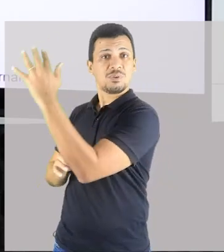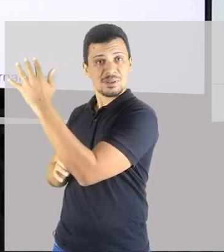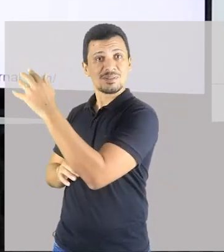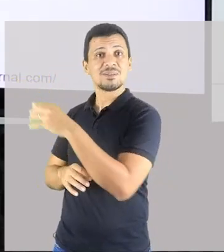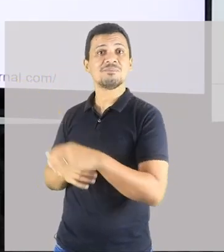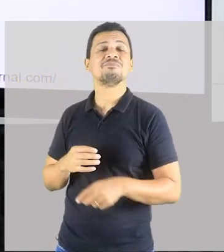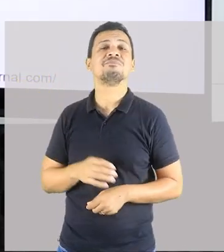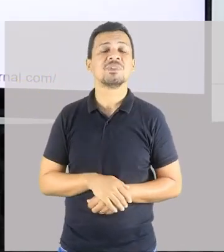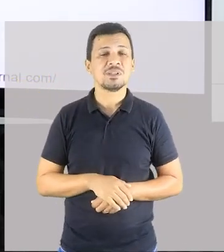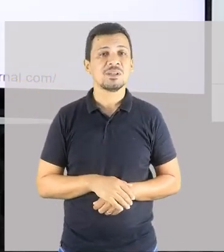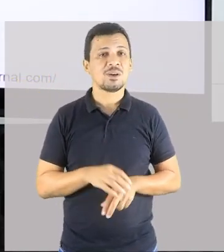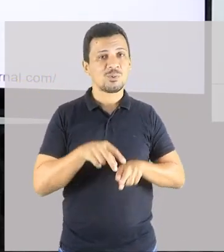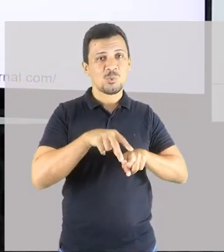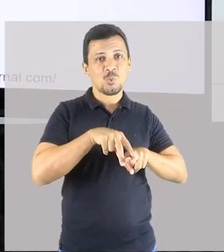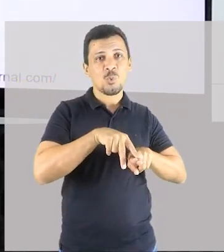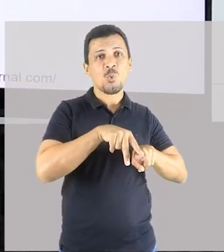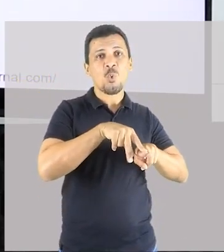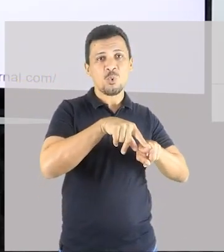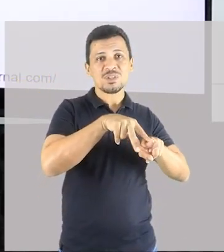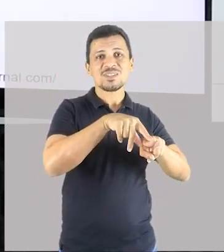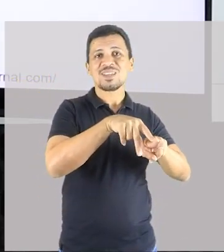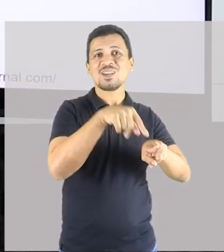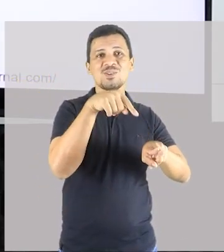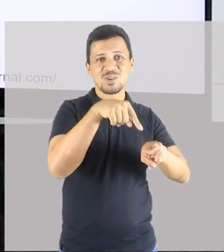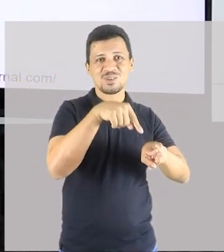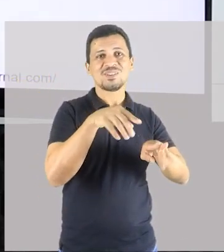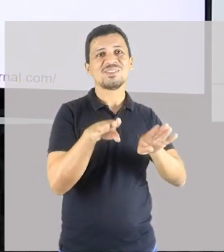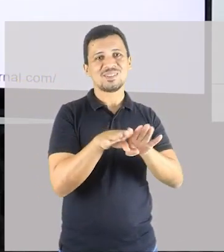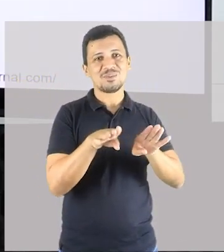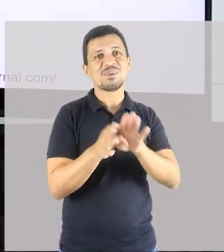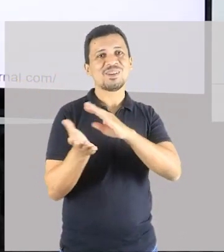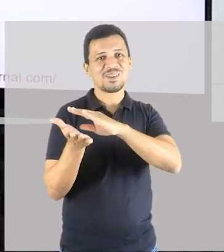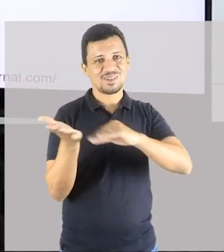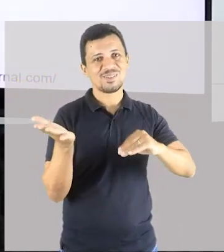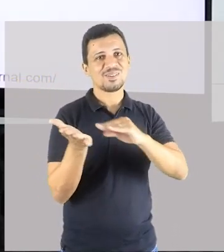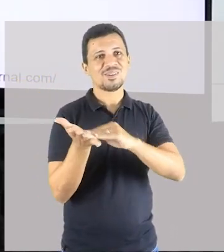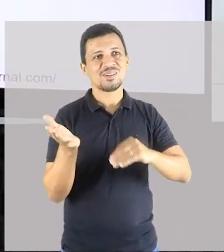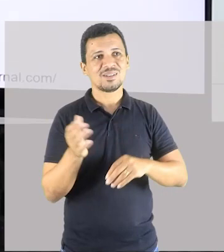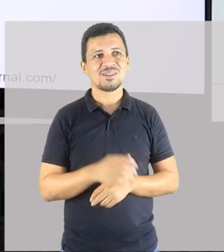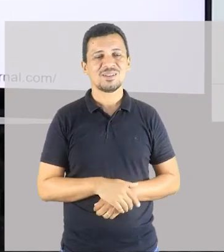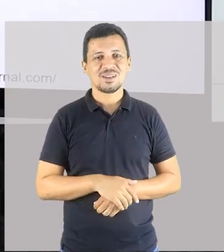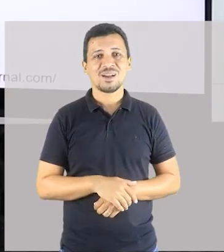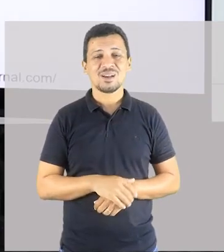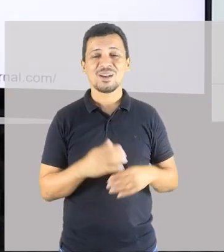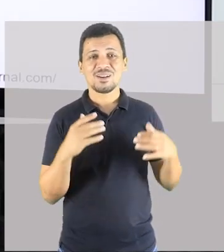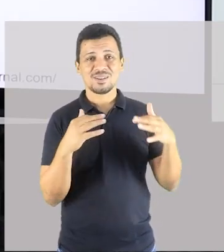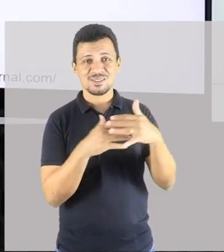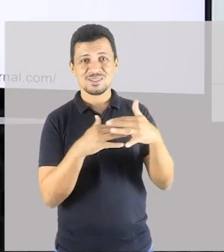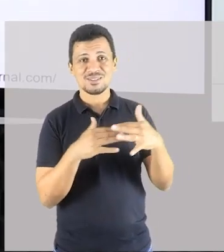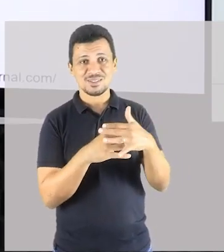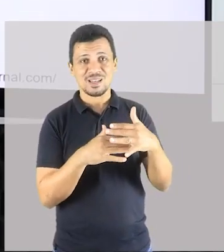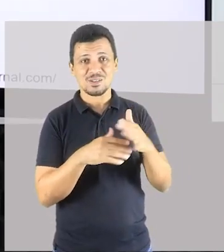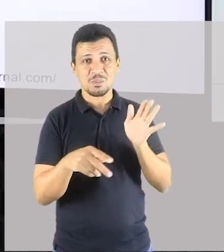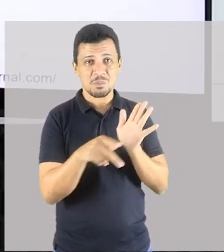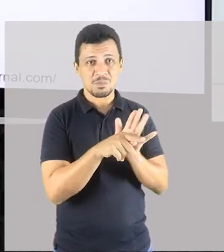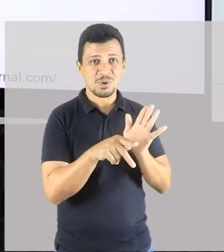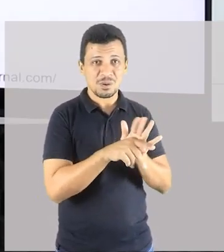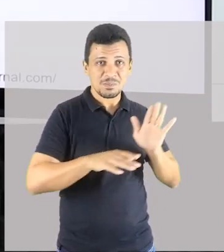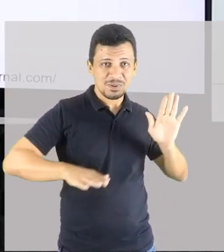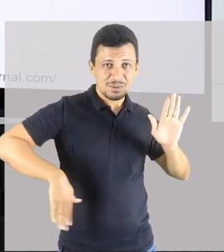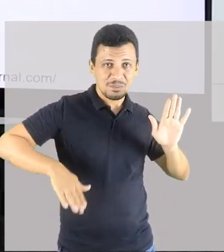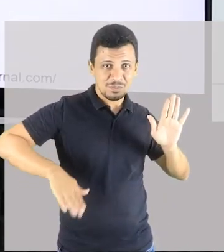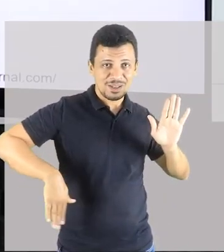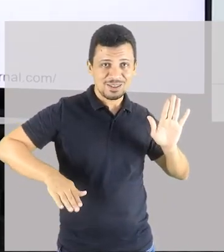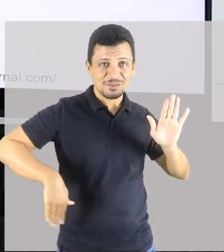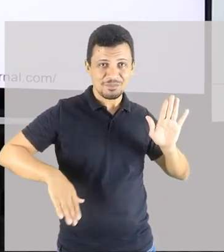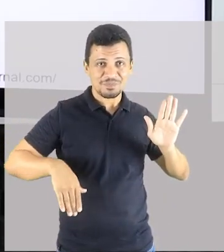natural, o skate ele é uma reprodução disso. Então, como Califórnia é uma cidade